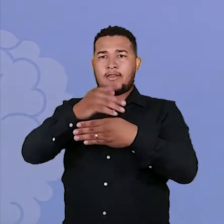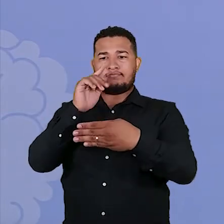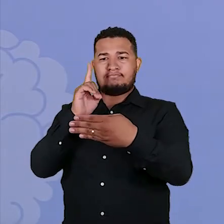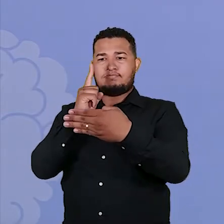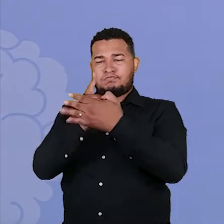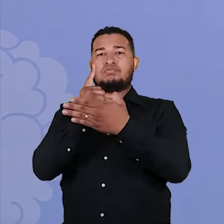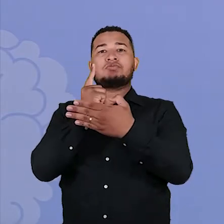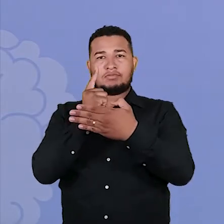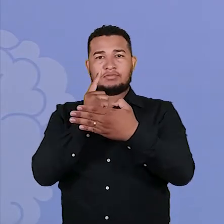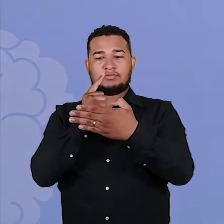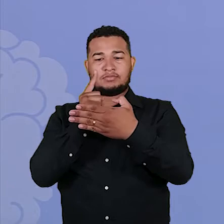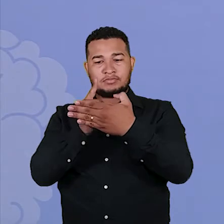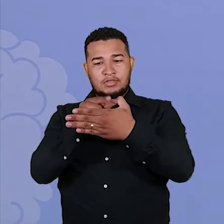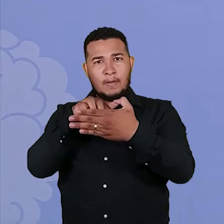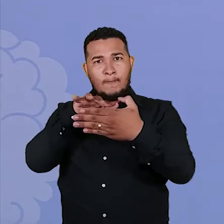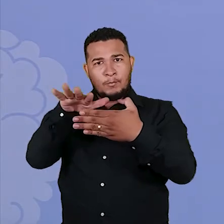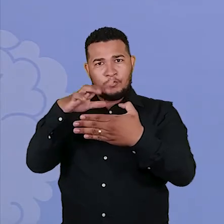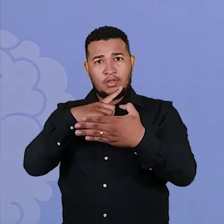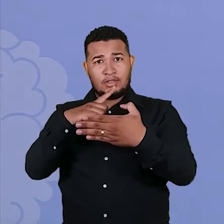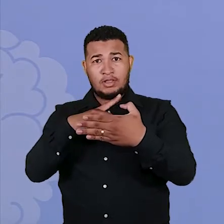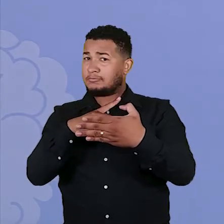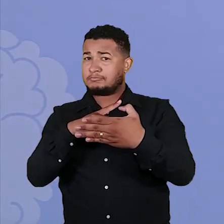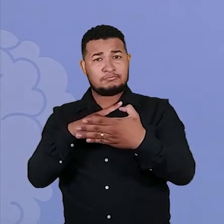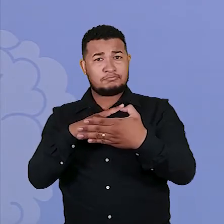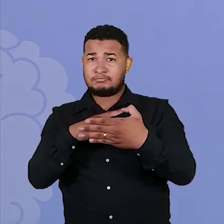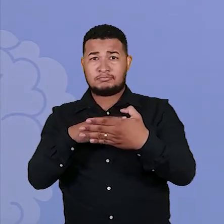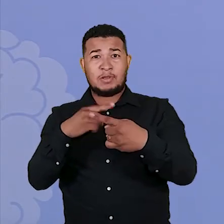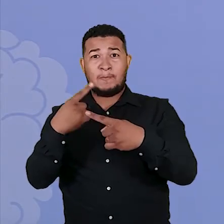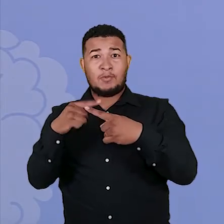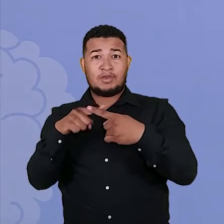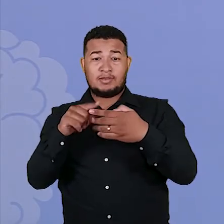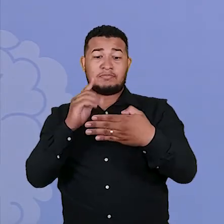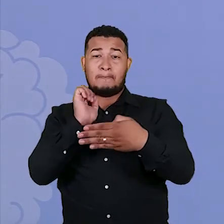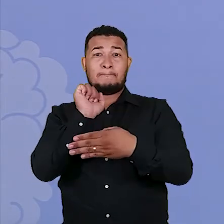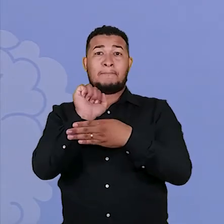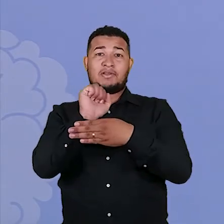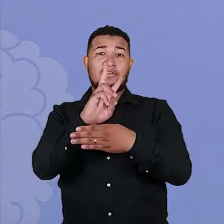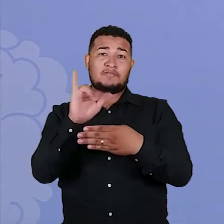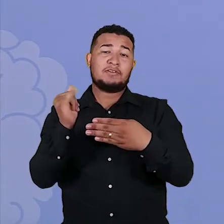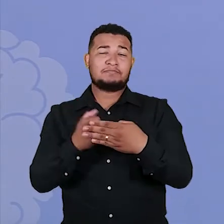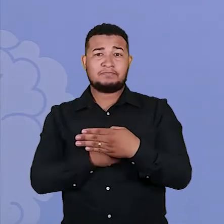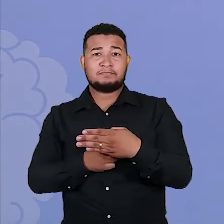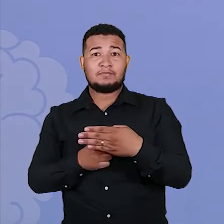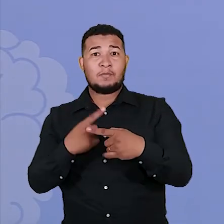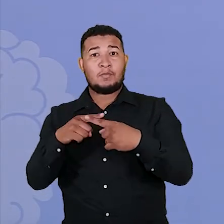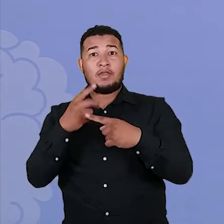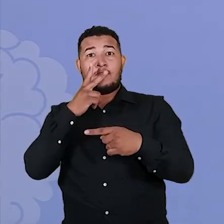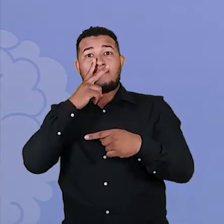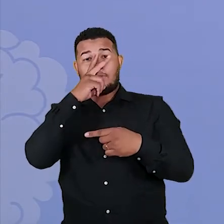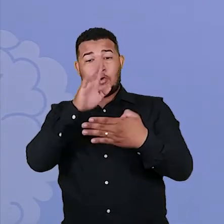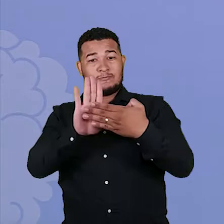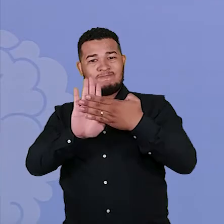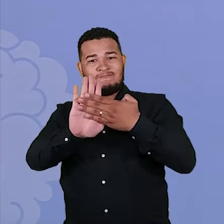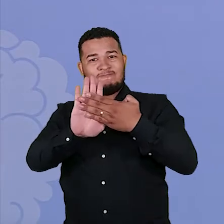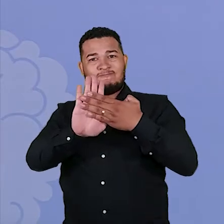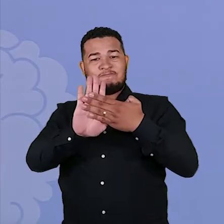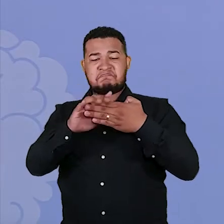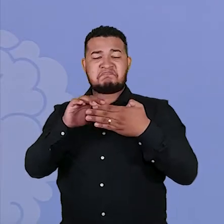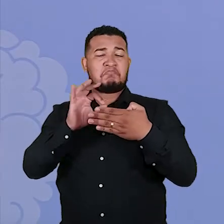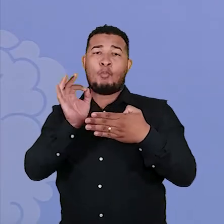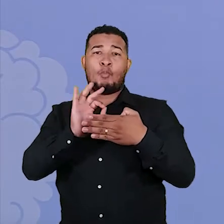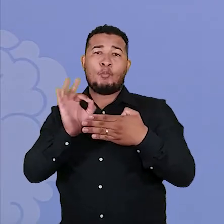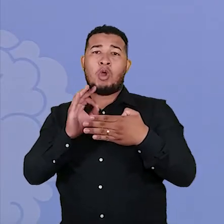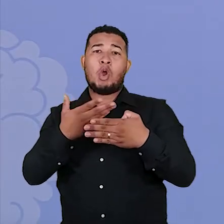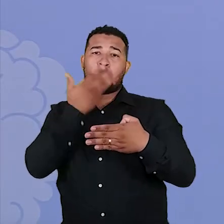parede. A parede vai se movimentar? Não, você e a parede vão ficar parados, tá? A força que você exercer na parede não vai